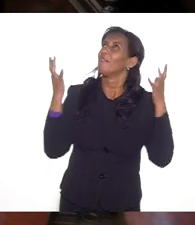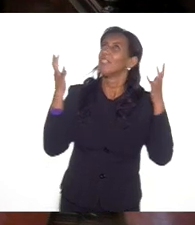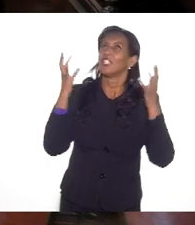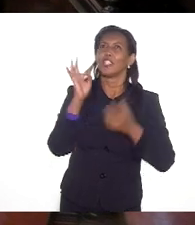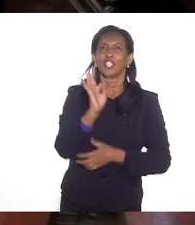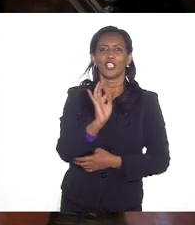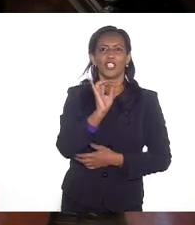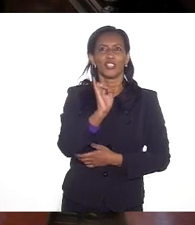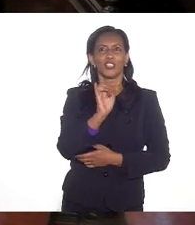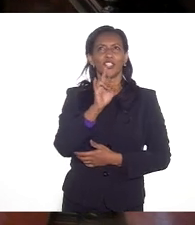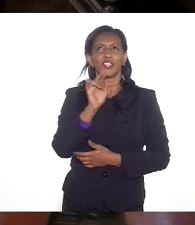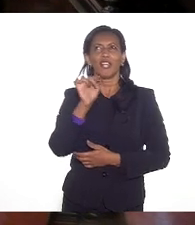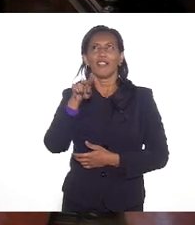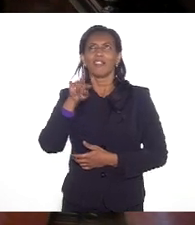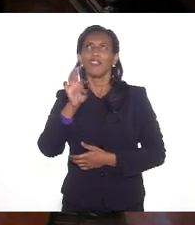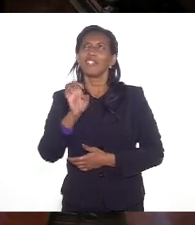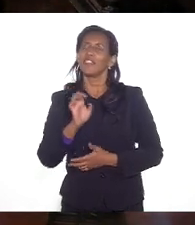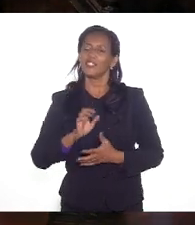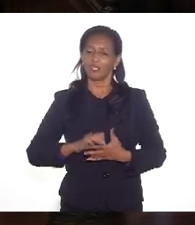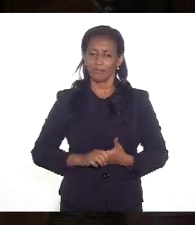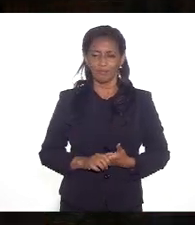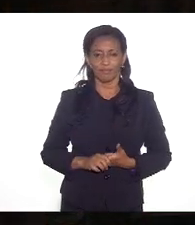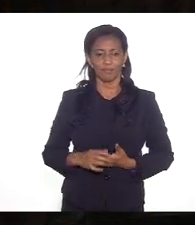que emoção gente